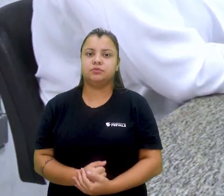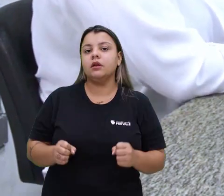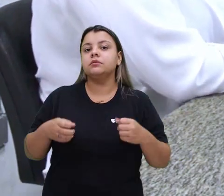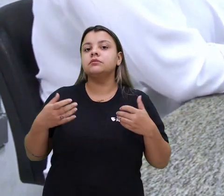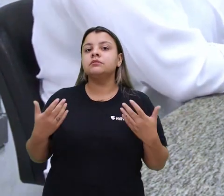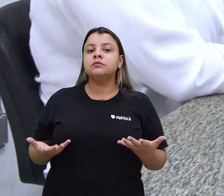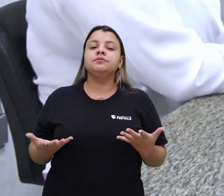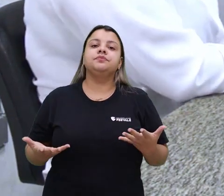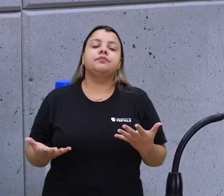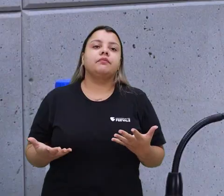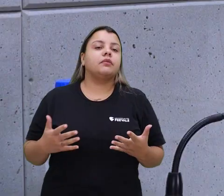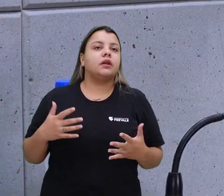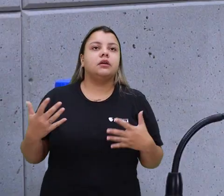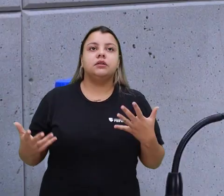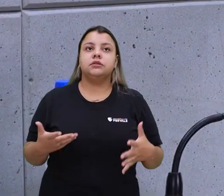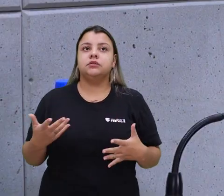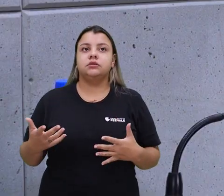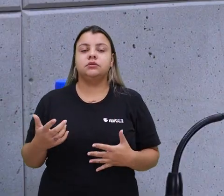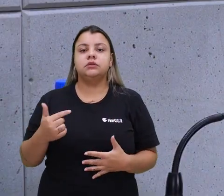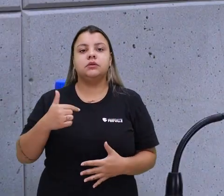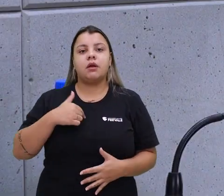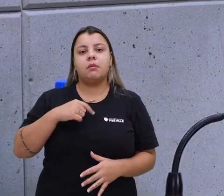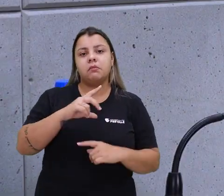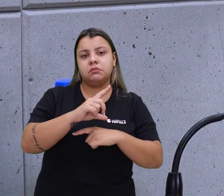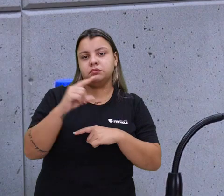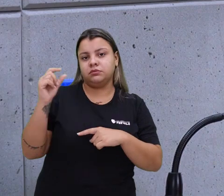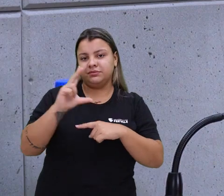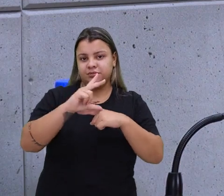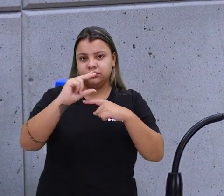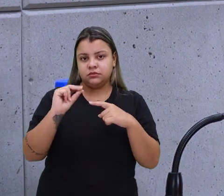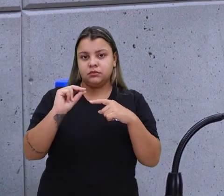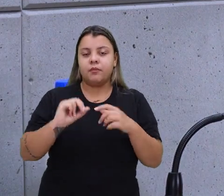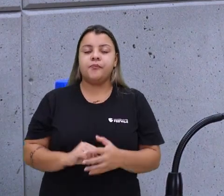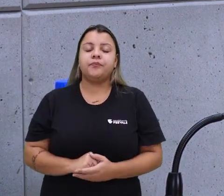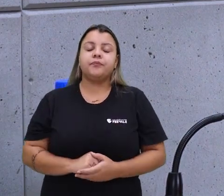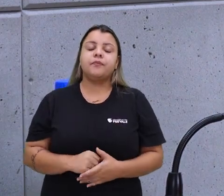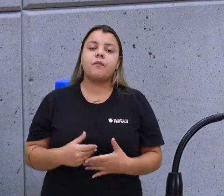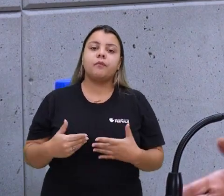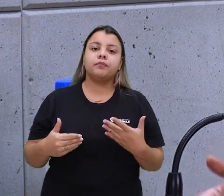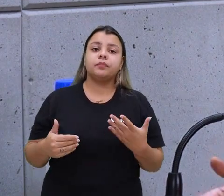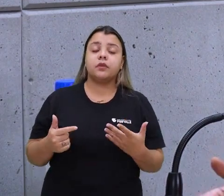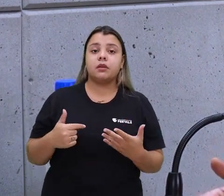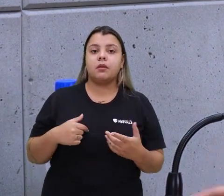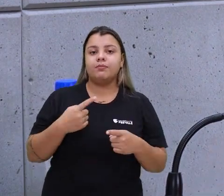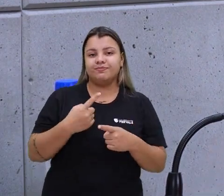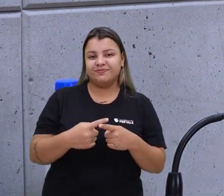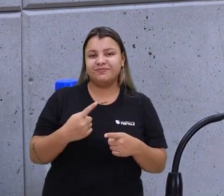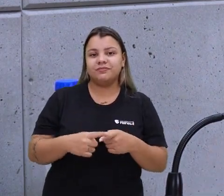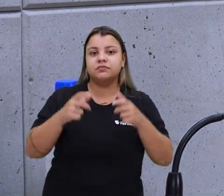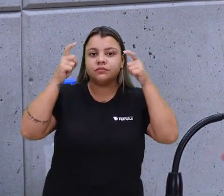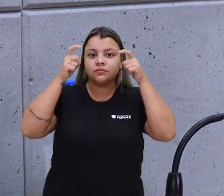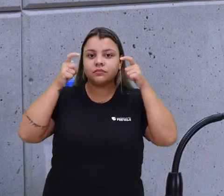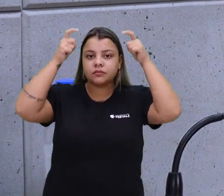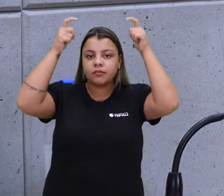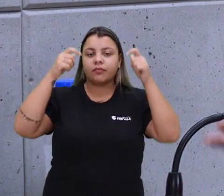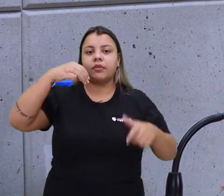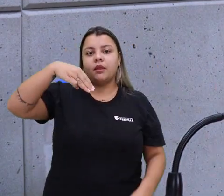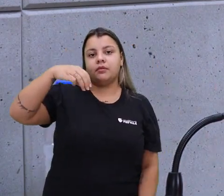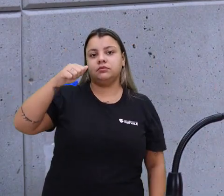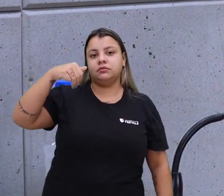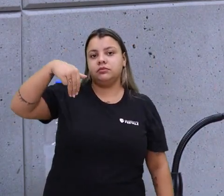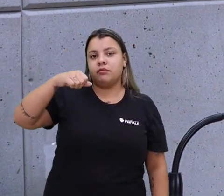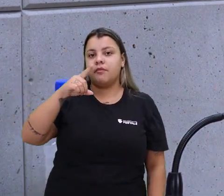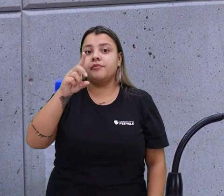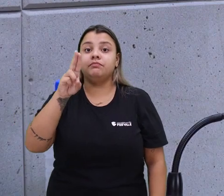certeza então Eh eu saí do Senac e graças ao chefe mamadu naquela época eu não